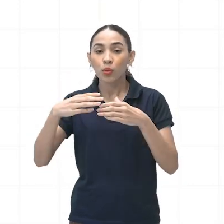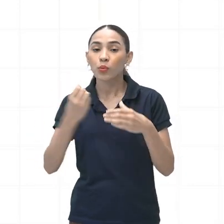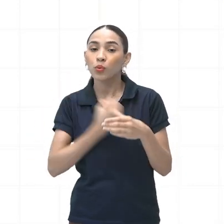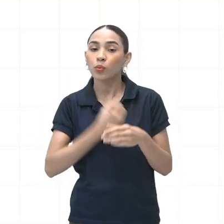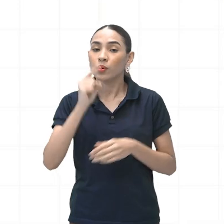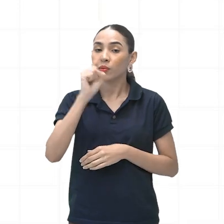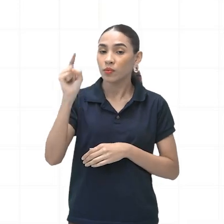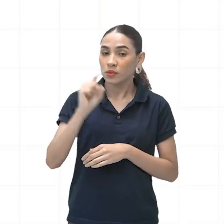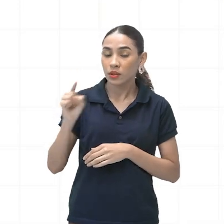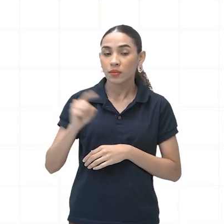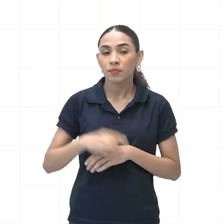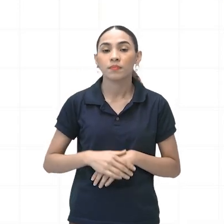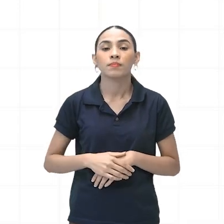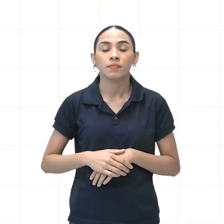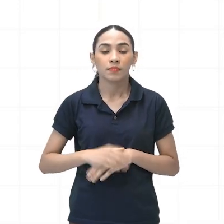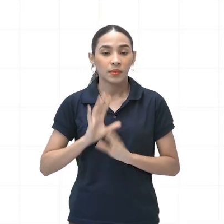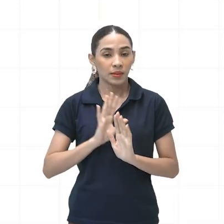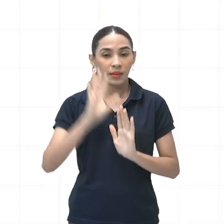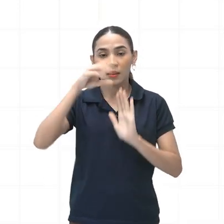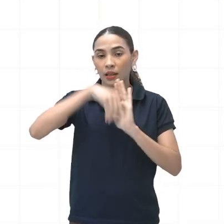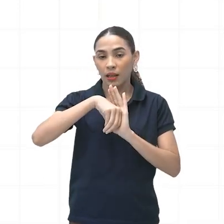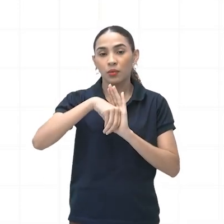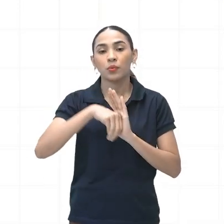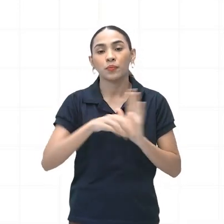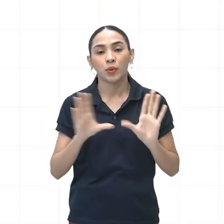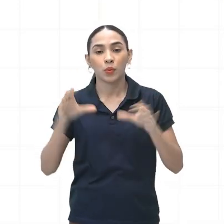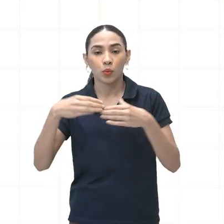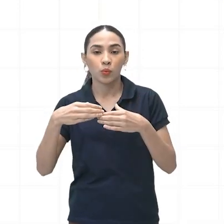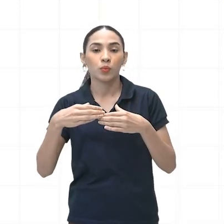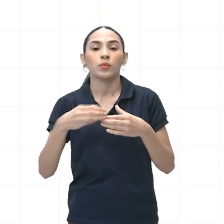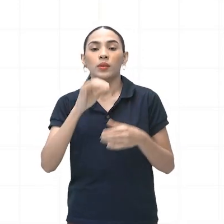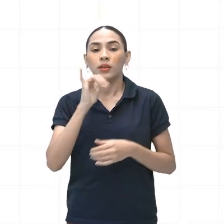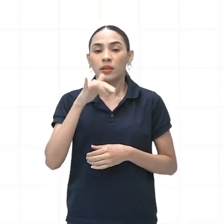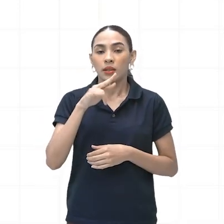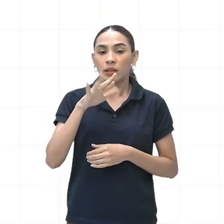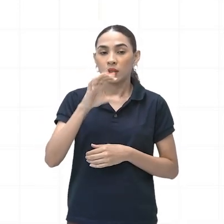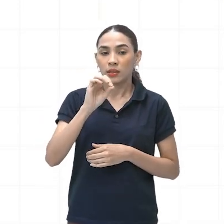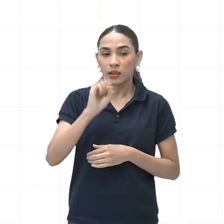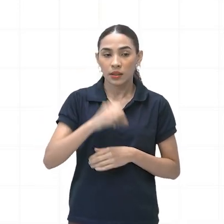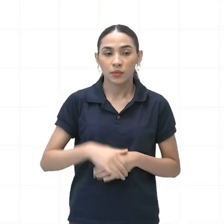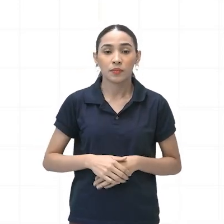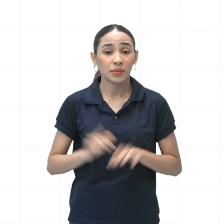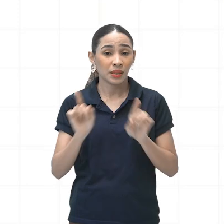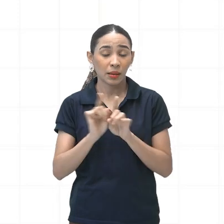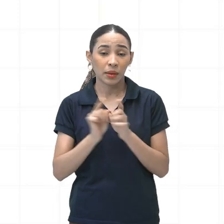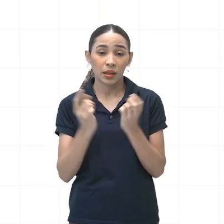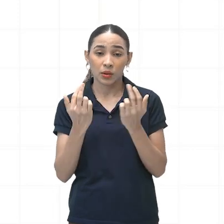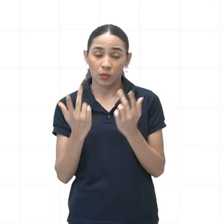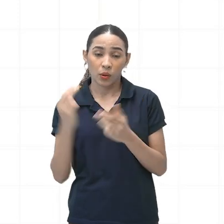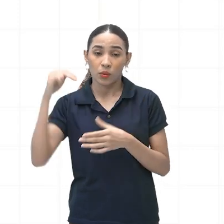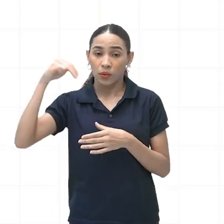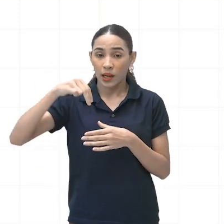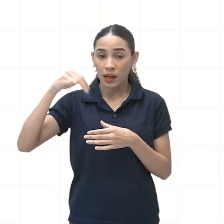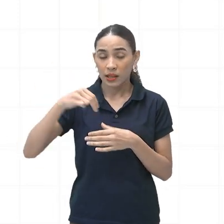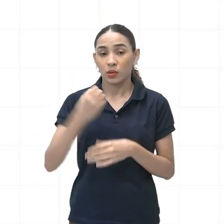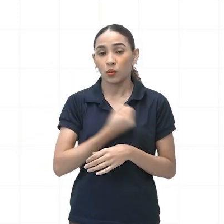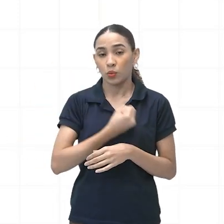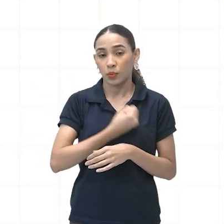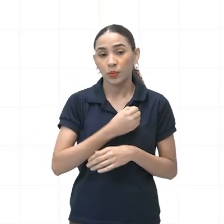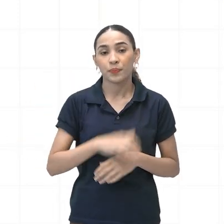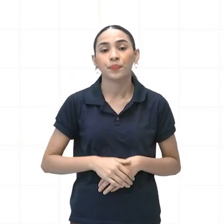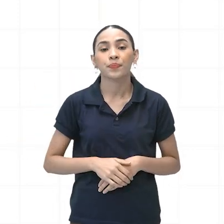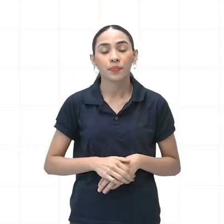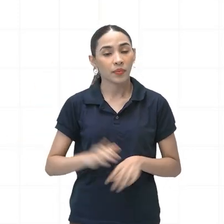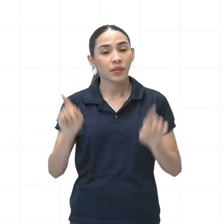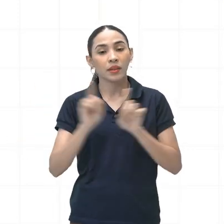conjunto que está totalmente dentro do conjunto dos números inteiros. E assim como os números naturais, o conjunto dos números